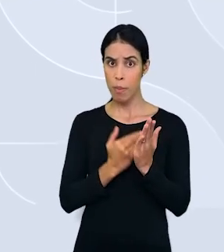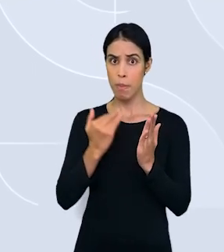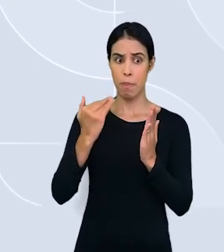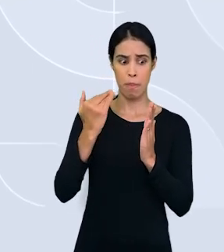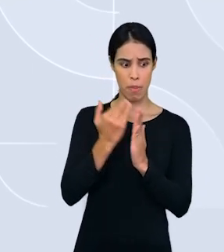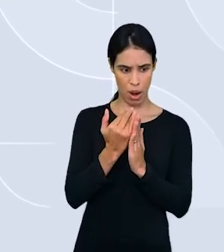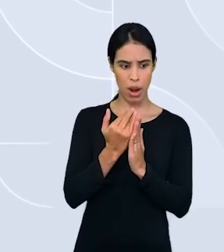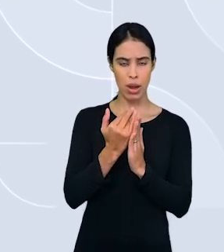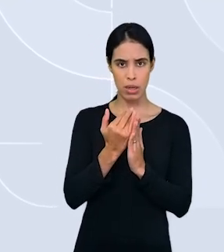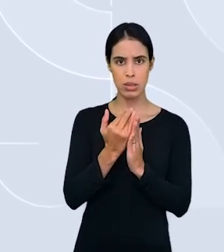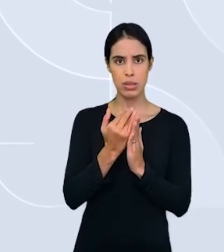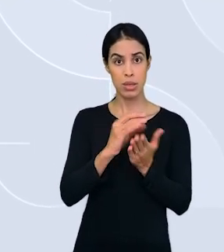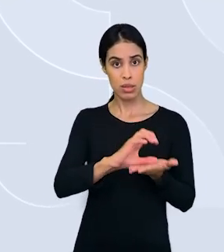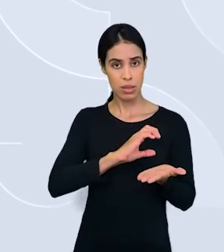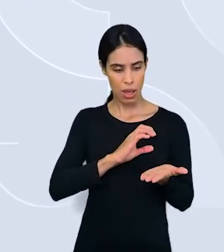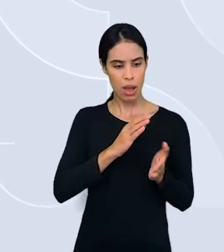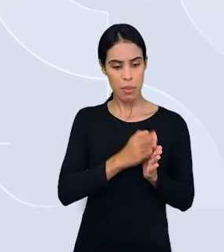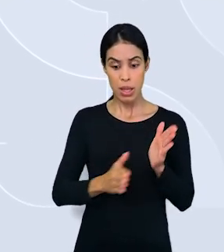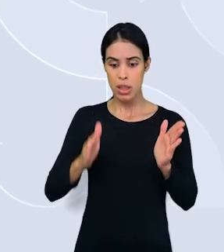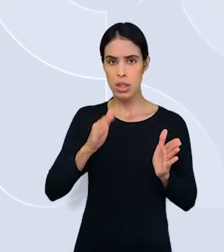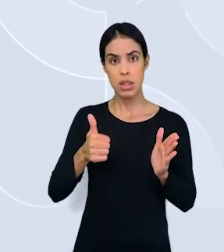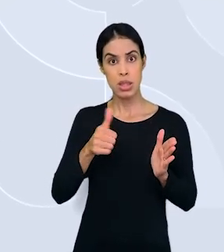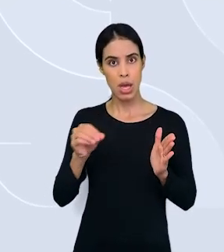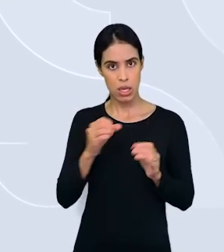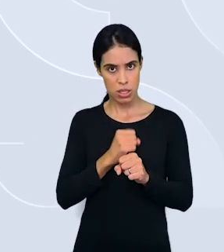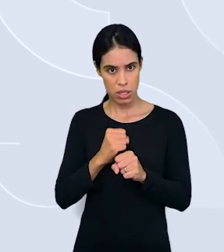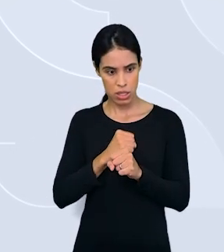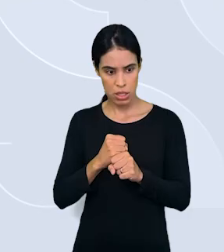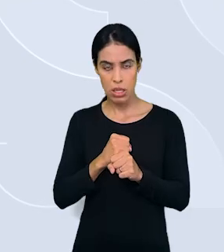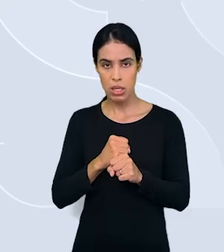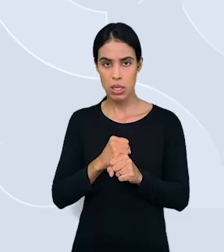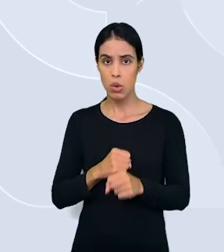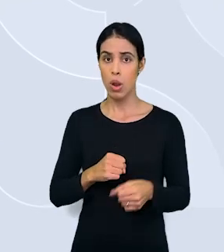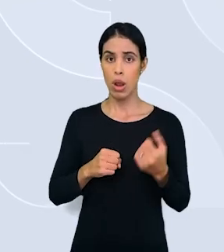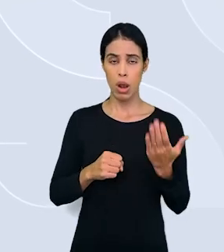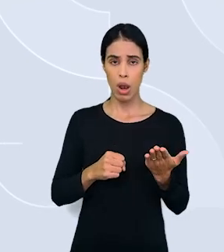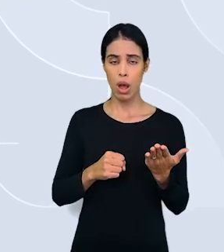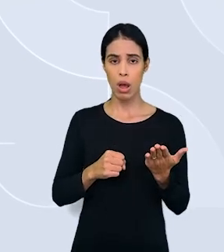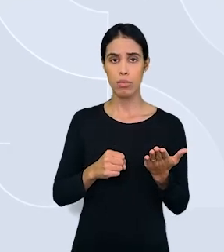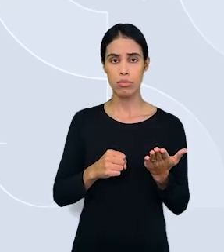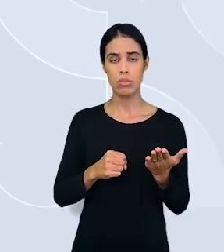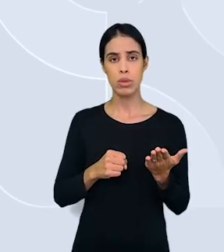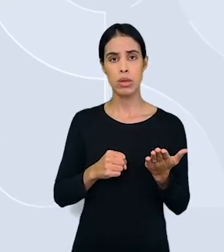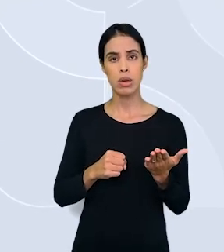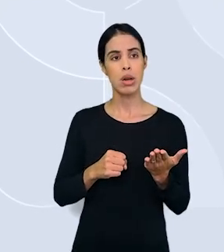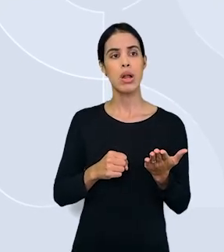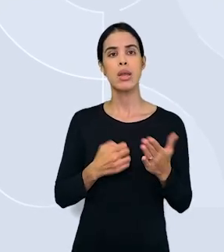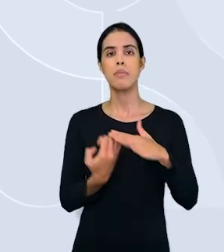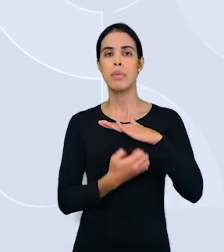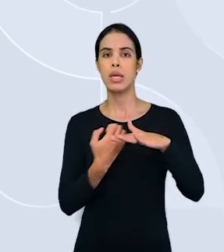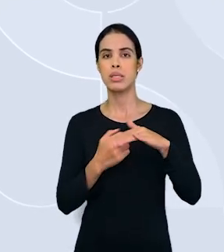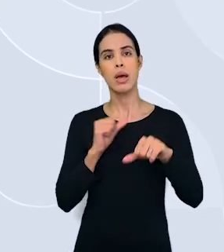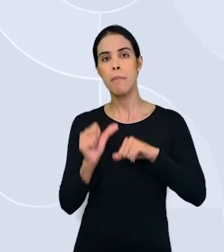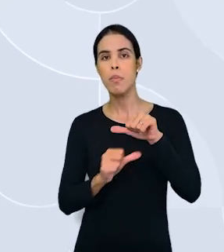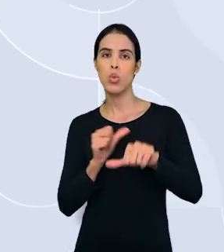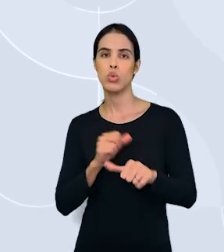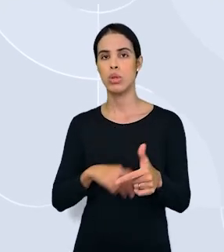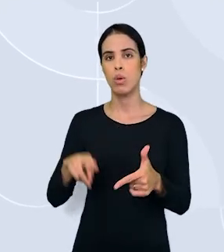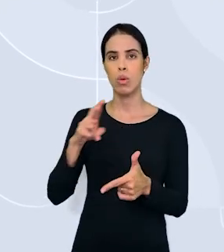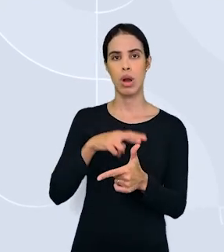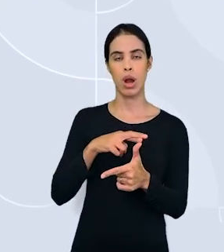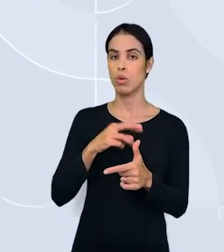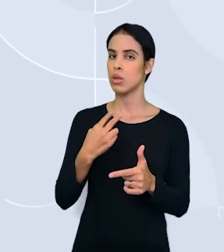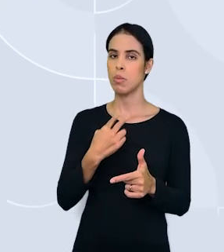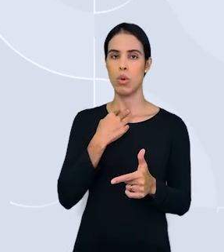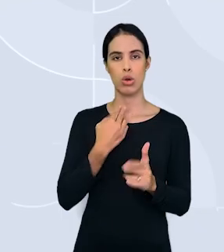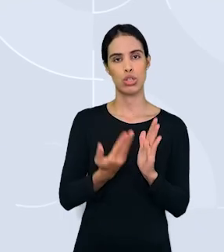por 10 ou mais anos pelo empregado, se o empregador, sem justo motivo, revertê-lo ao cargo efetivo, não